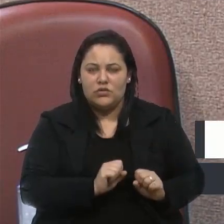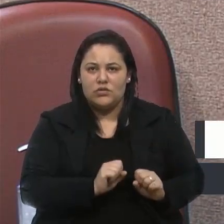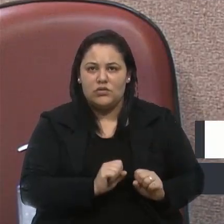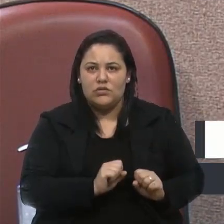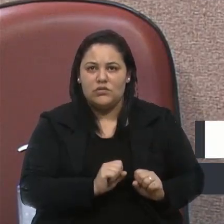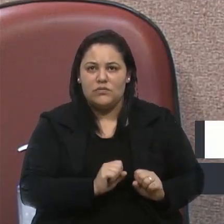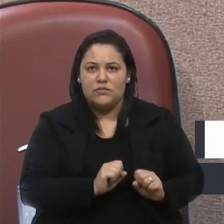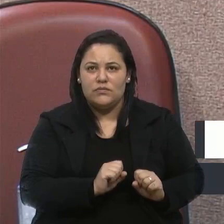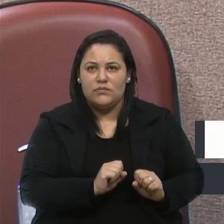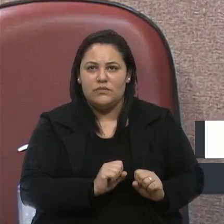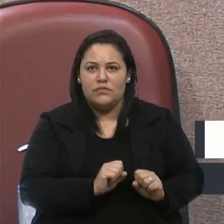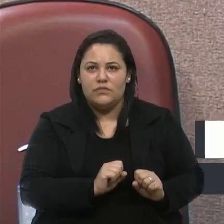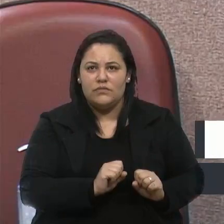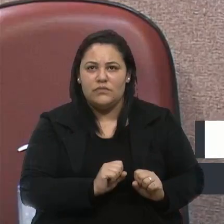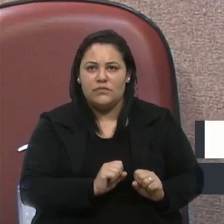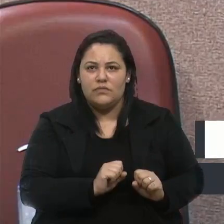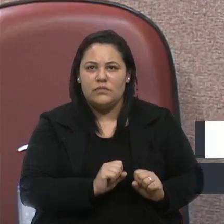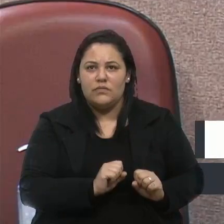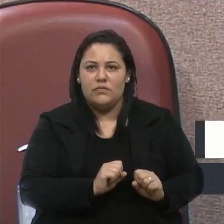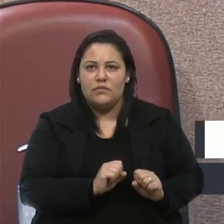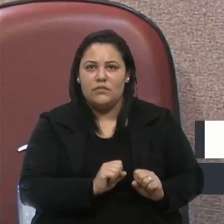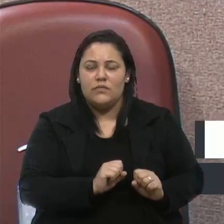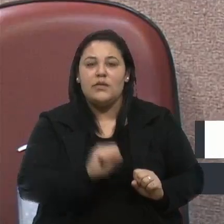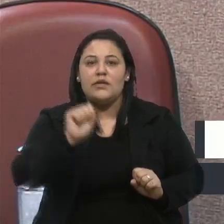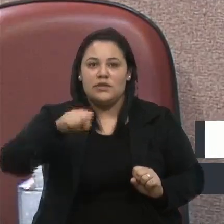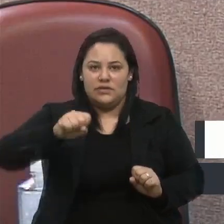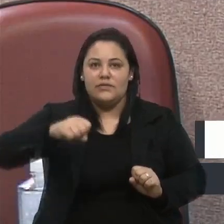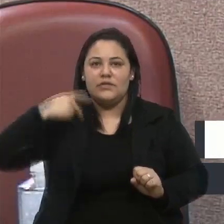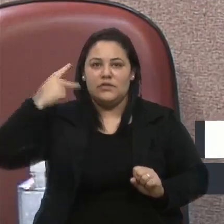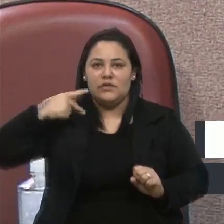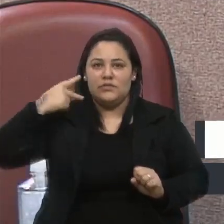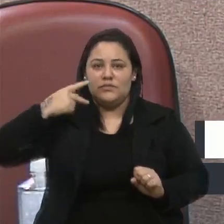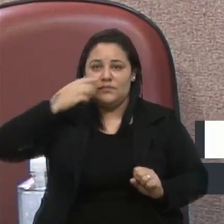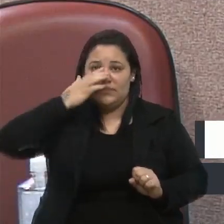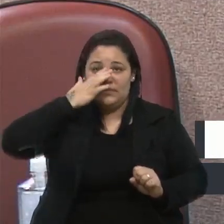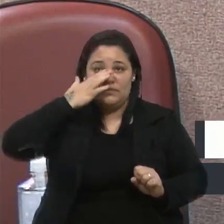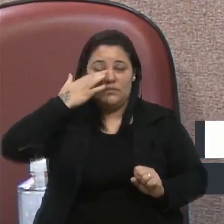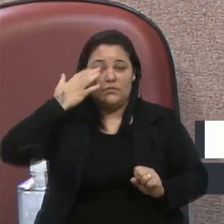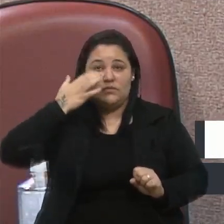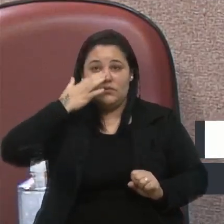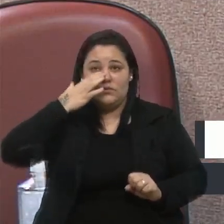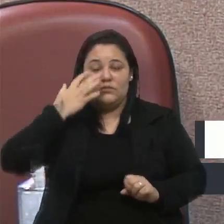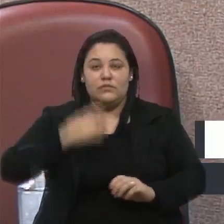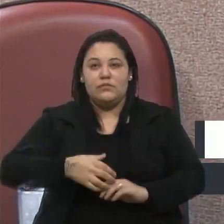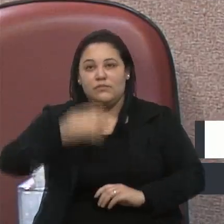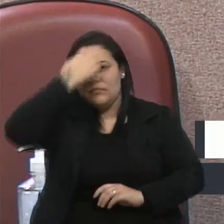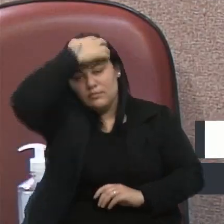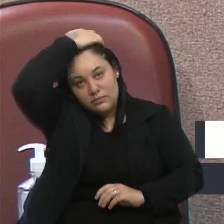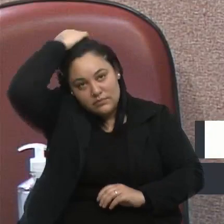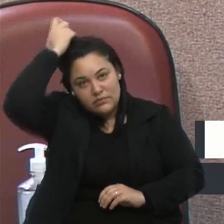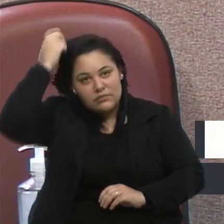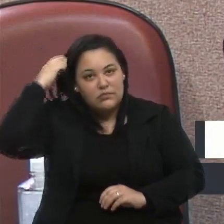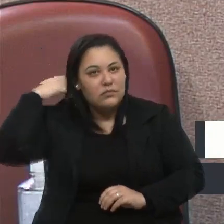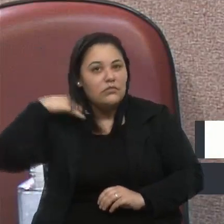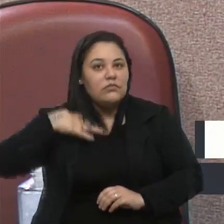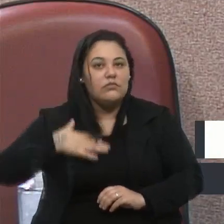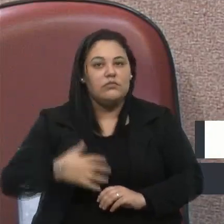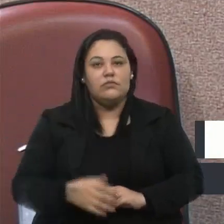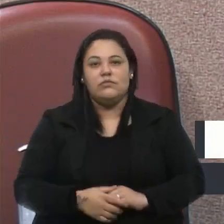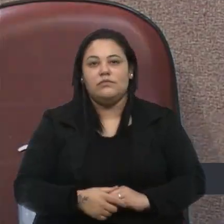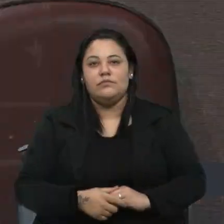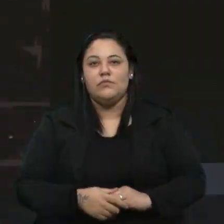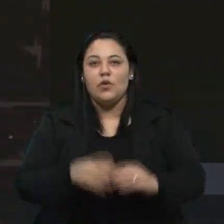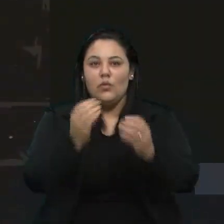Eu cedo esse espaço também. Sim, vereador. Eu queria Pois uma não, parte também, fica à vereador, vontade, Gladys. Muito